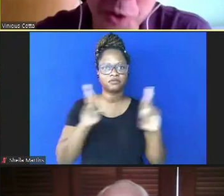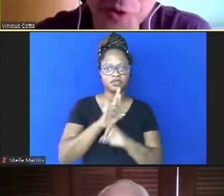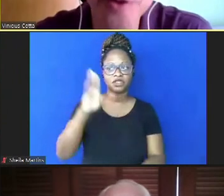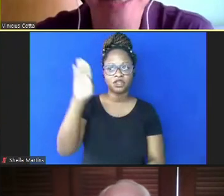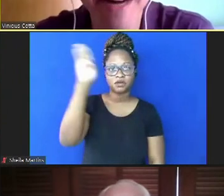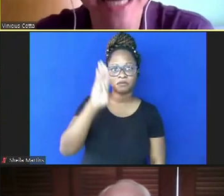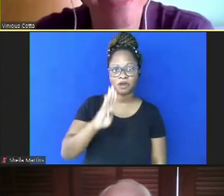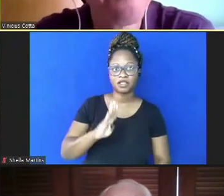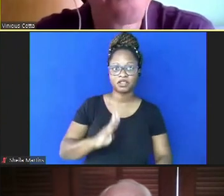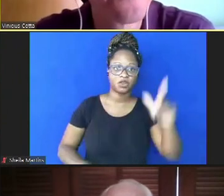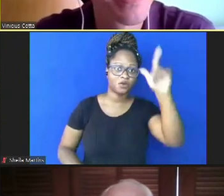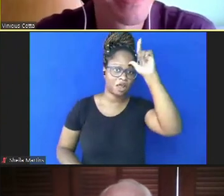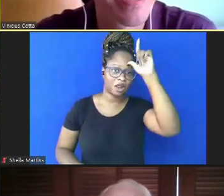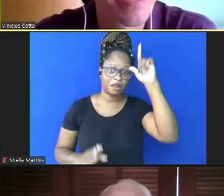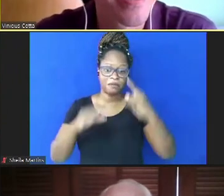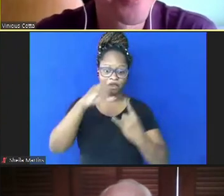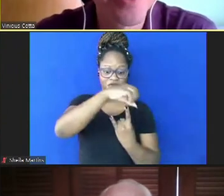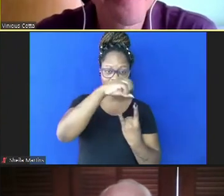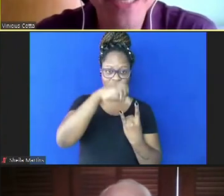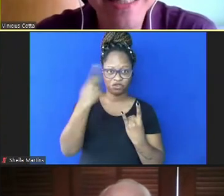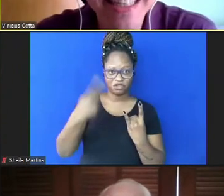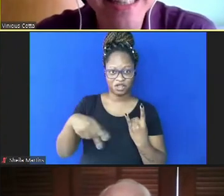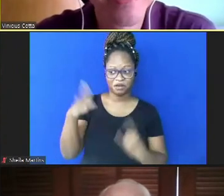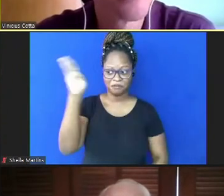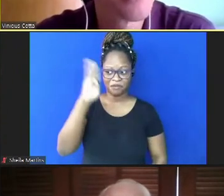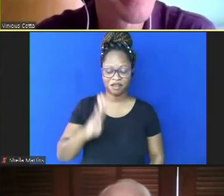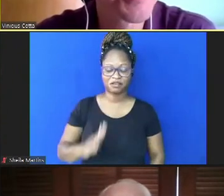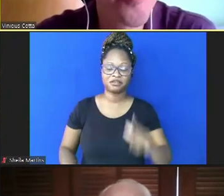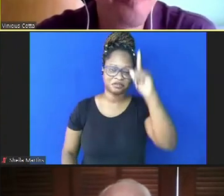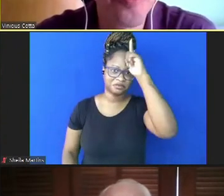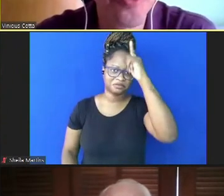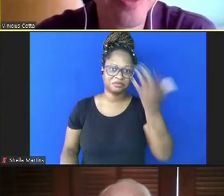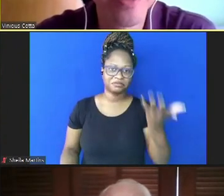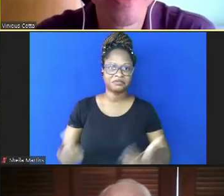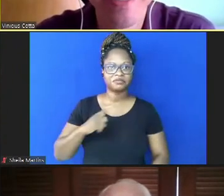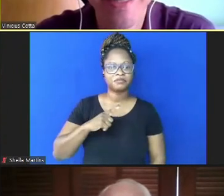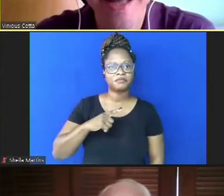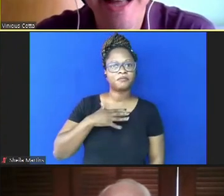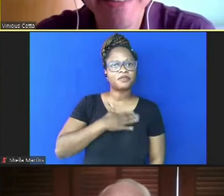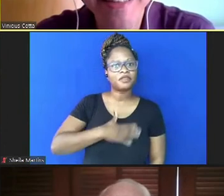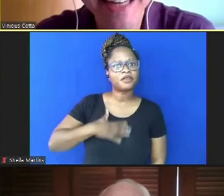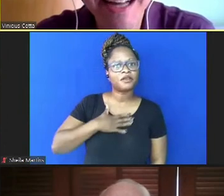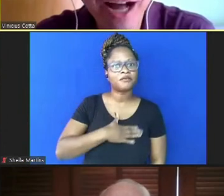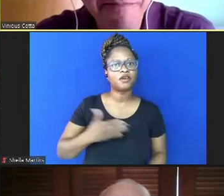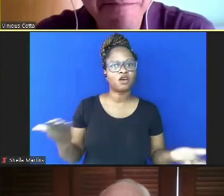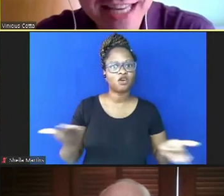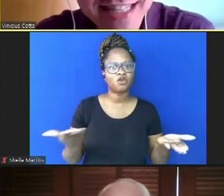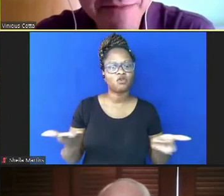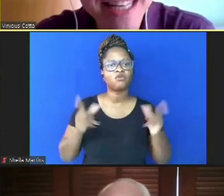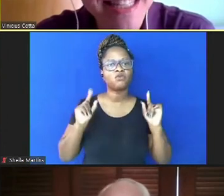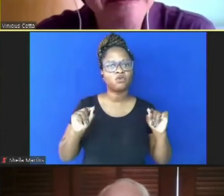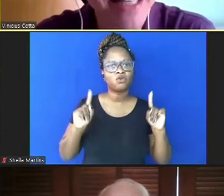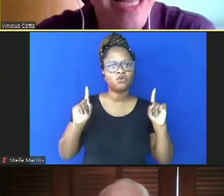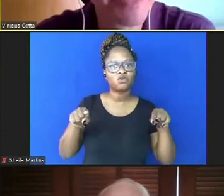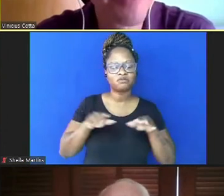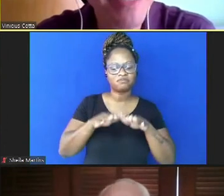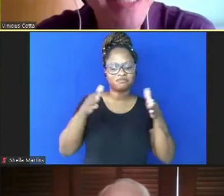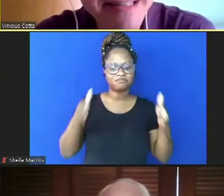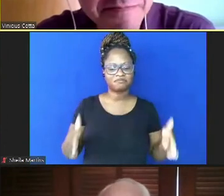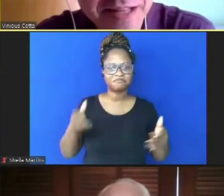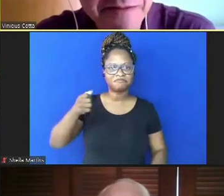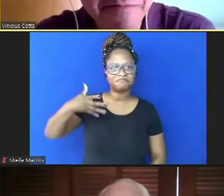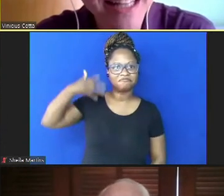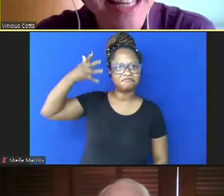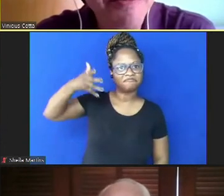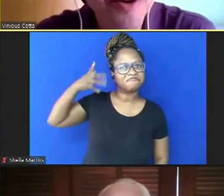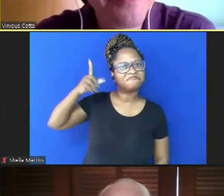Brasil-Alemanha, Fiocruz-Alemanha. Eu tenho o prazer, né, de compor uma mesa para esse seminário, uma